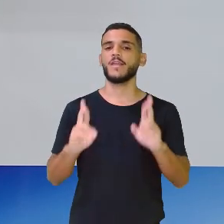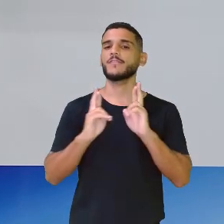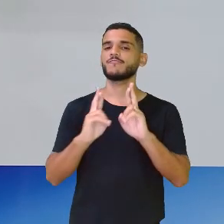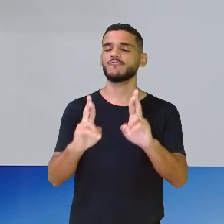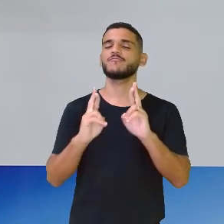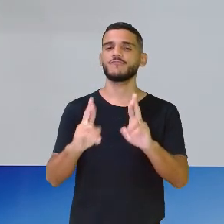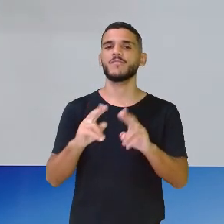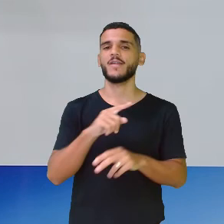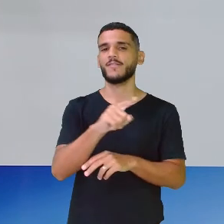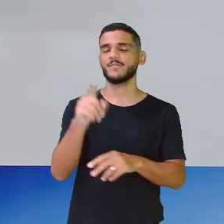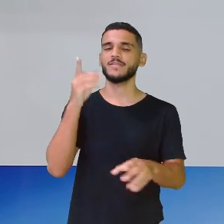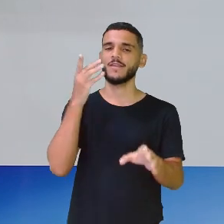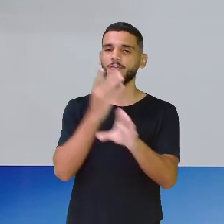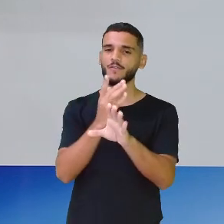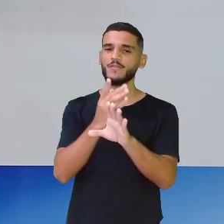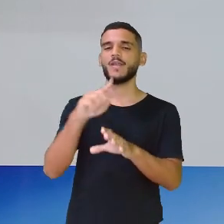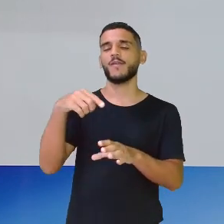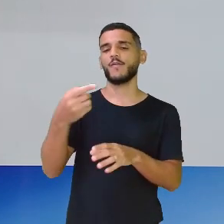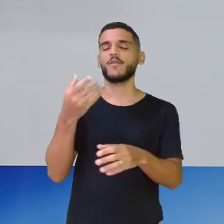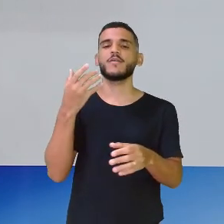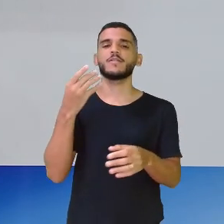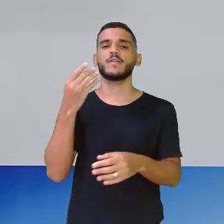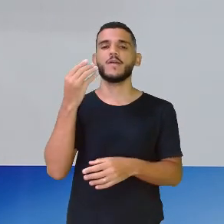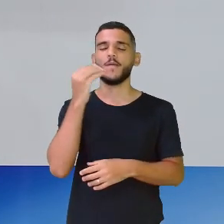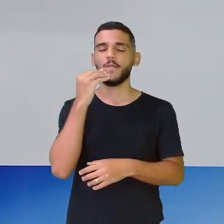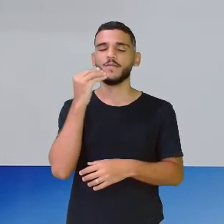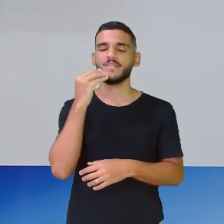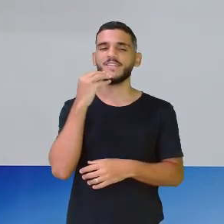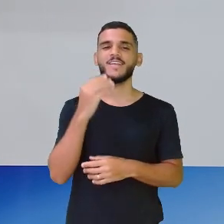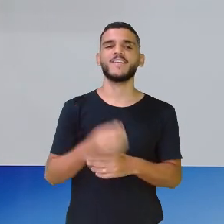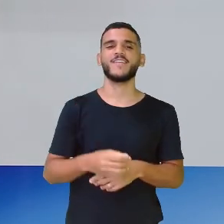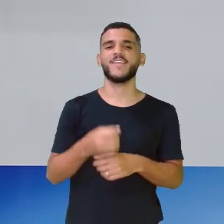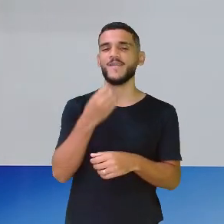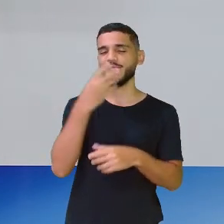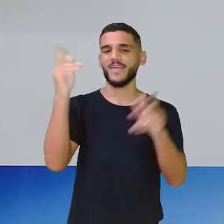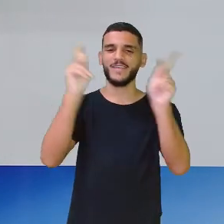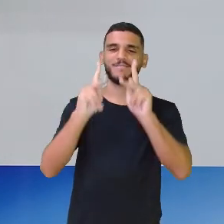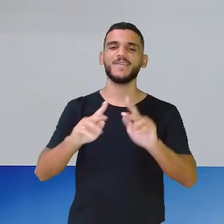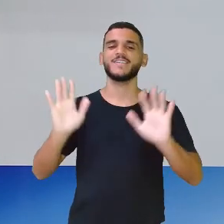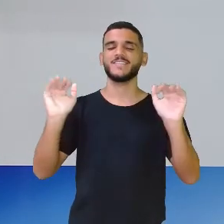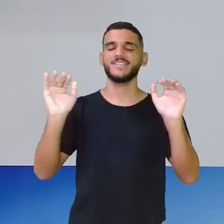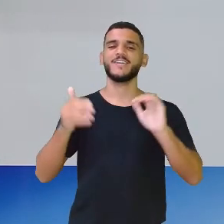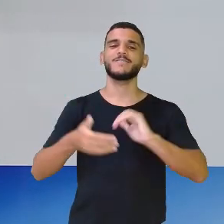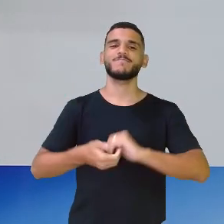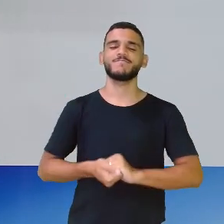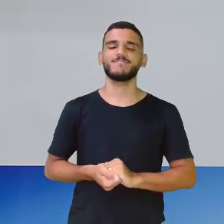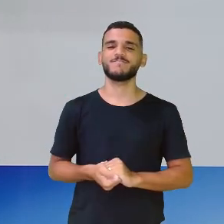você numa próxima oportunidade. Fiquem bem, fiquem em paz. Tchau, tchau.